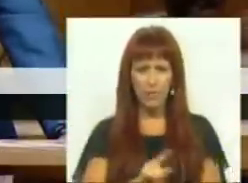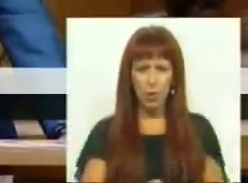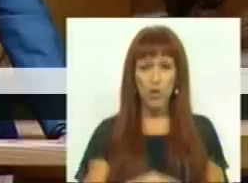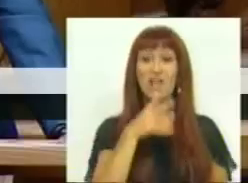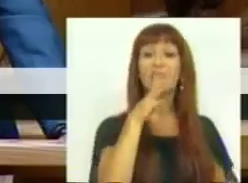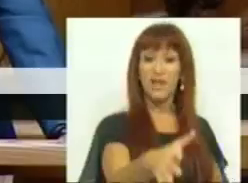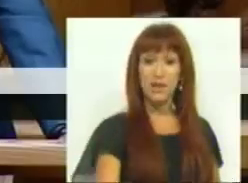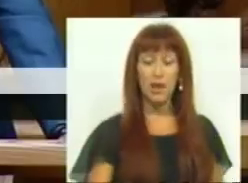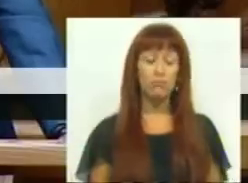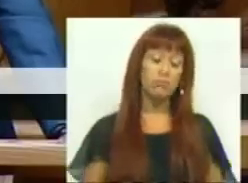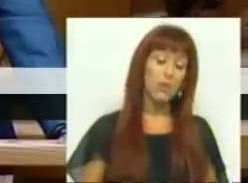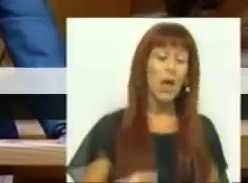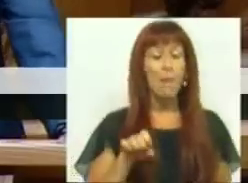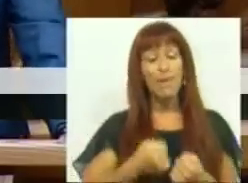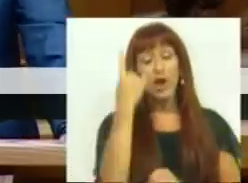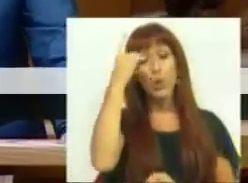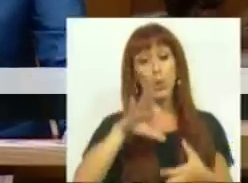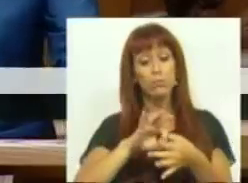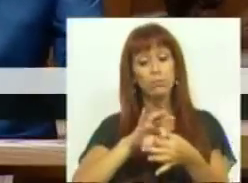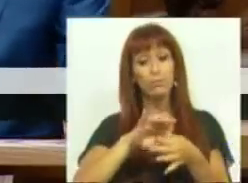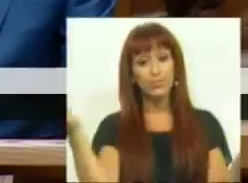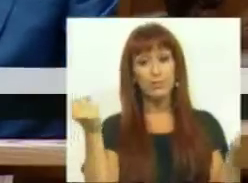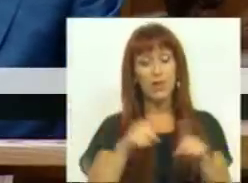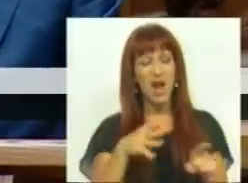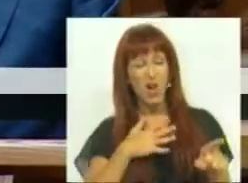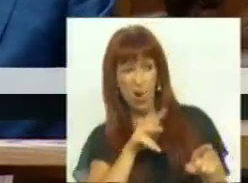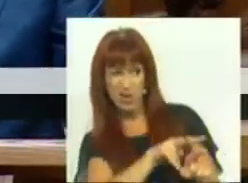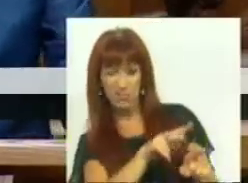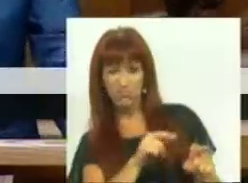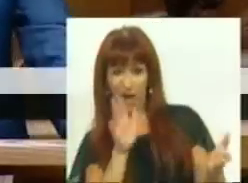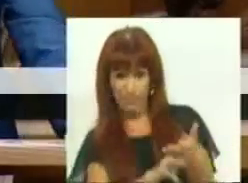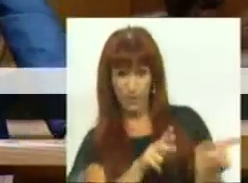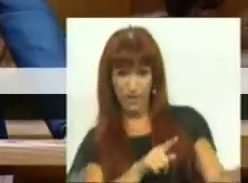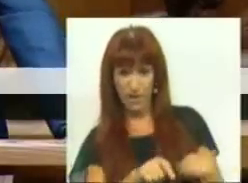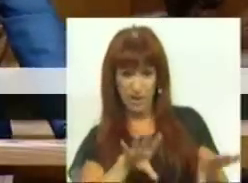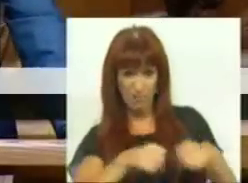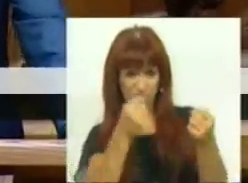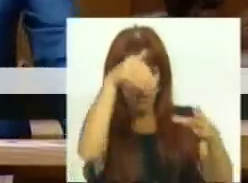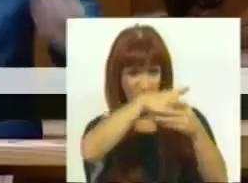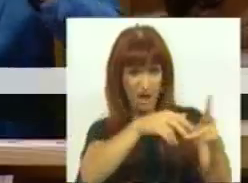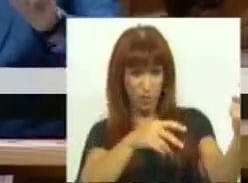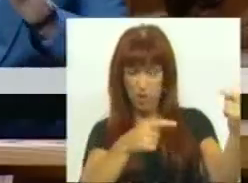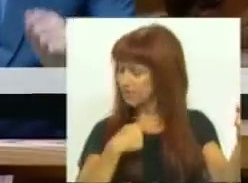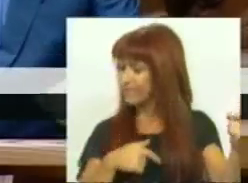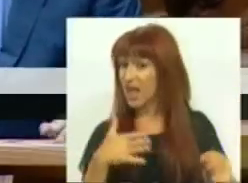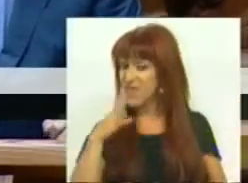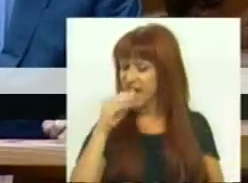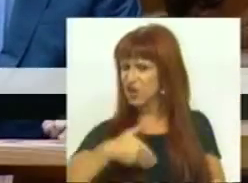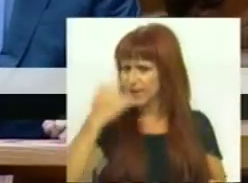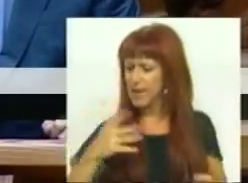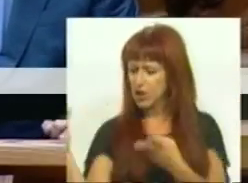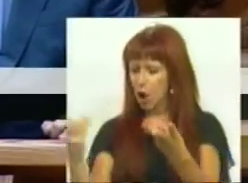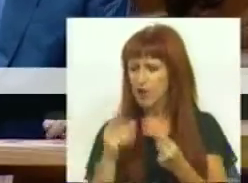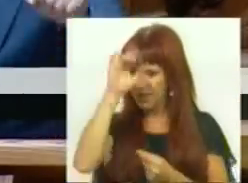para anunciar que um dos partidos da coligação não gosta daquilo que aprovou na coligação. Estamos a 10 dias do Orçamento